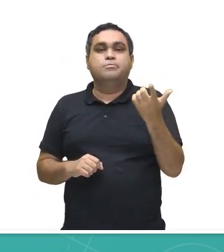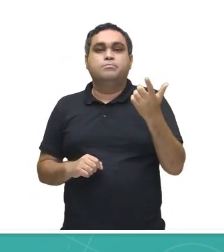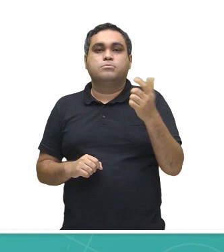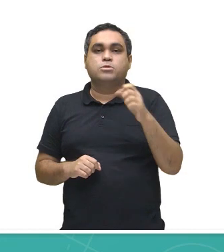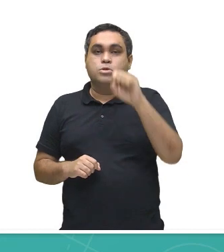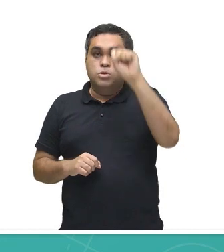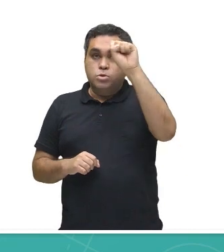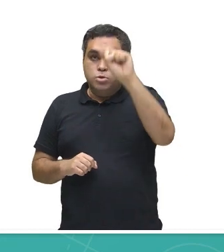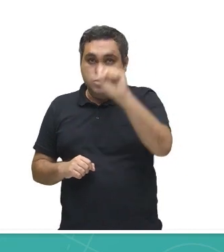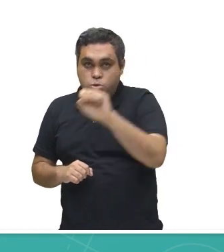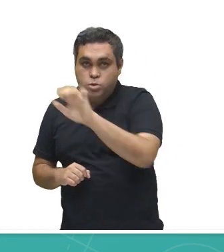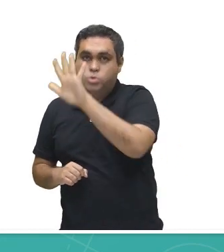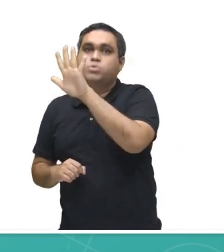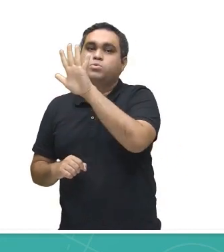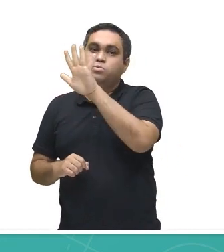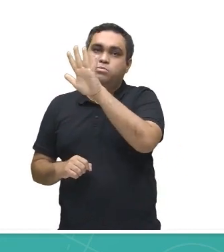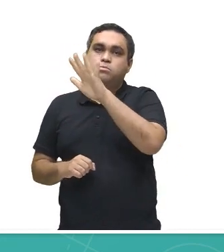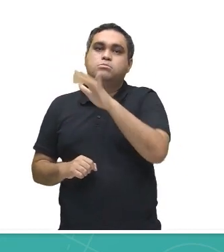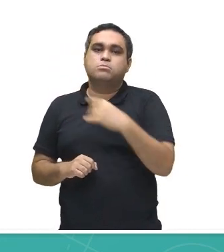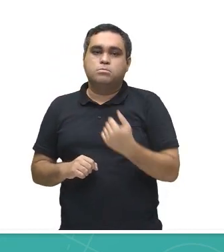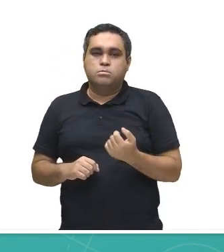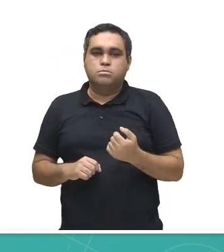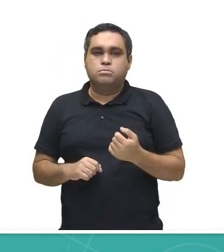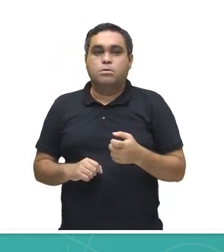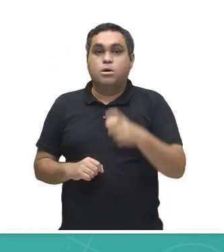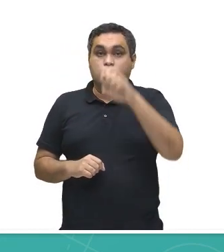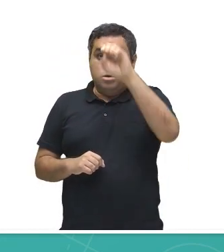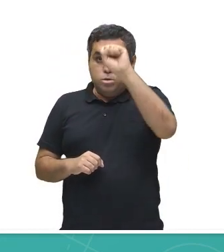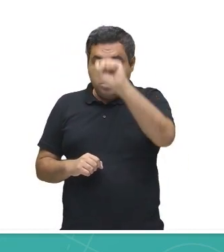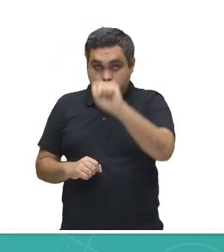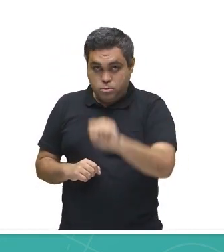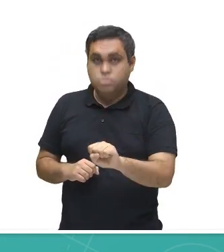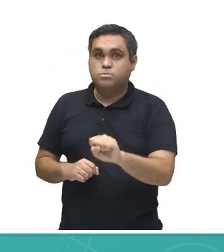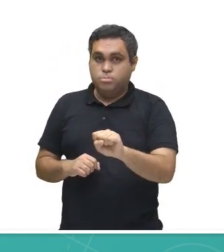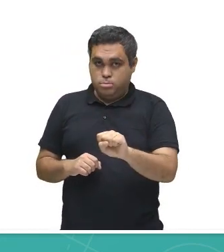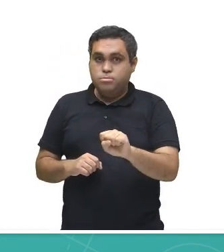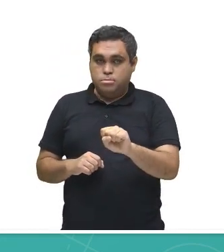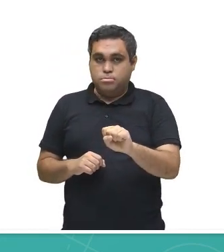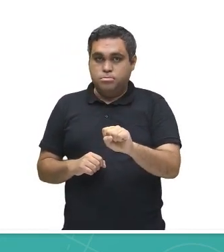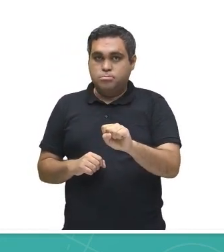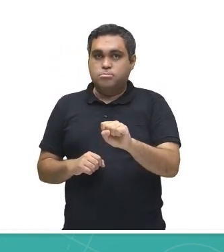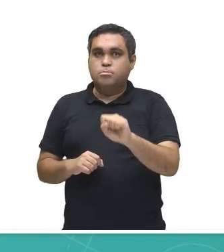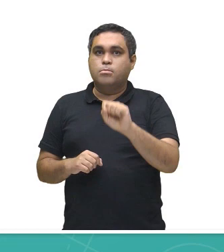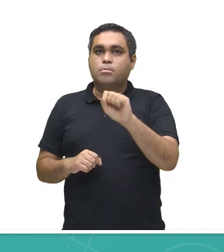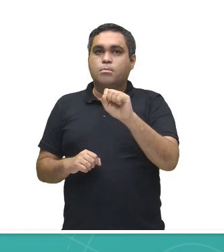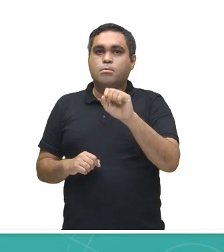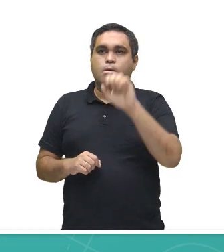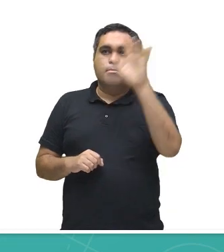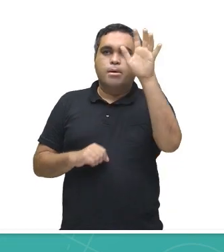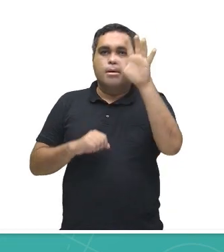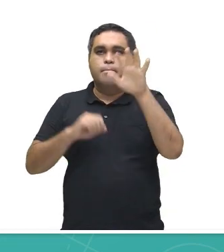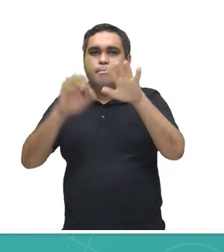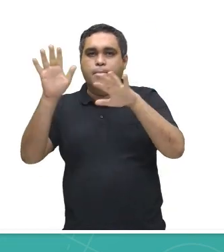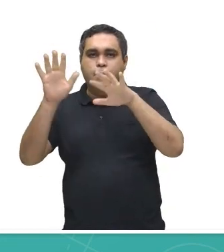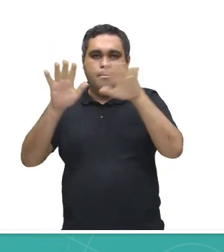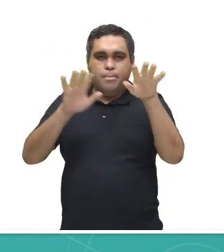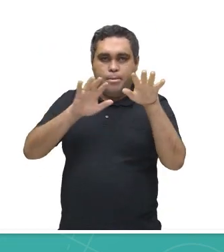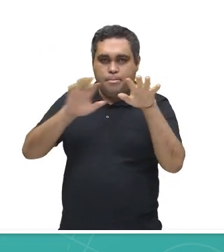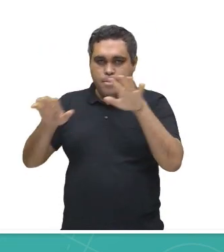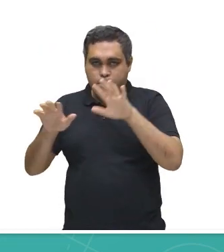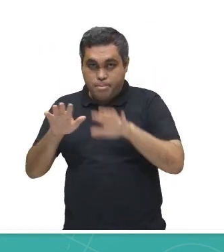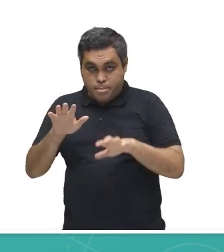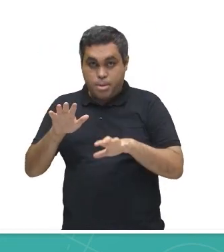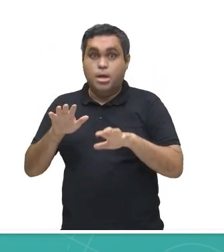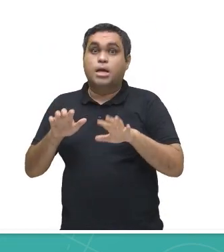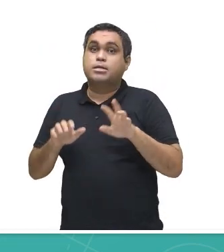o Sudeste e o Sul. Não esqueça que aqui não tem L, tá? Tem gente que